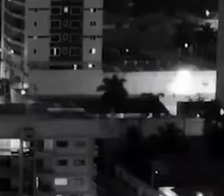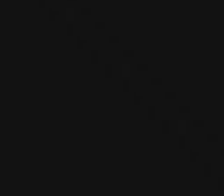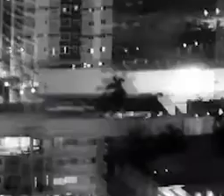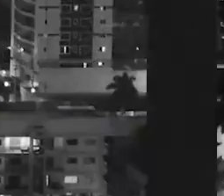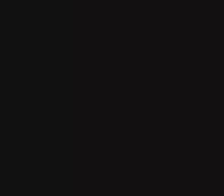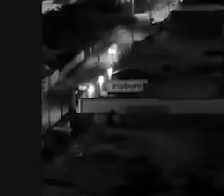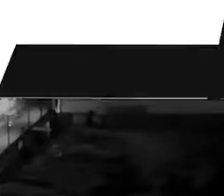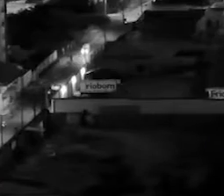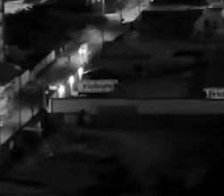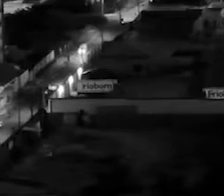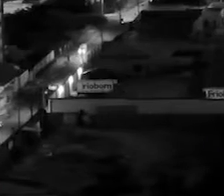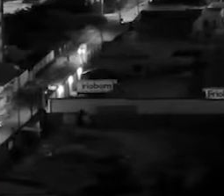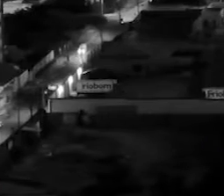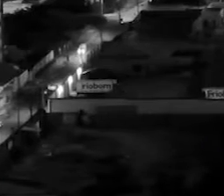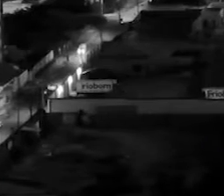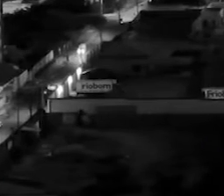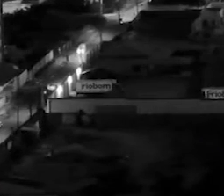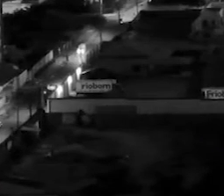online